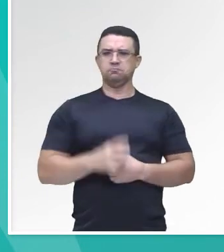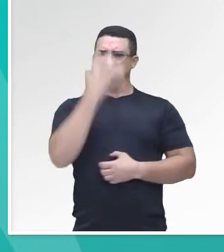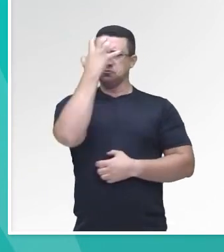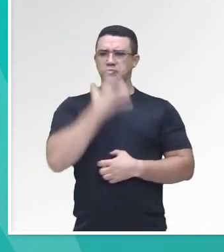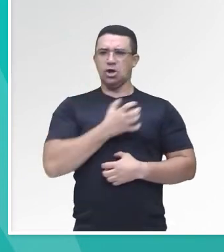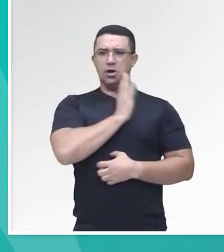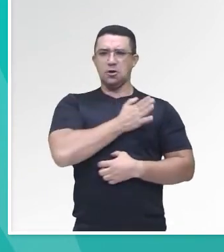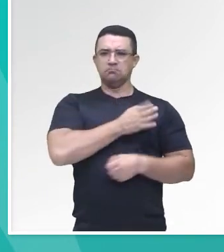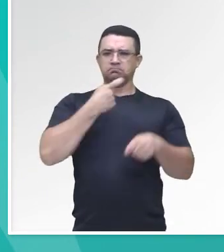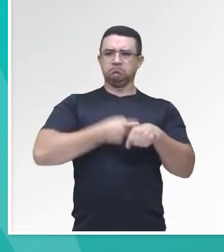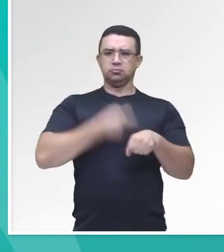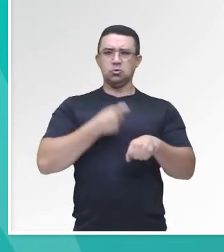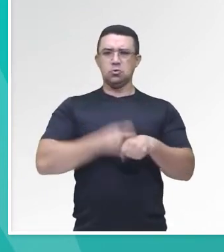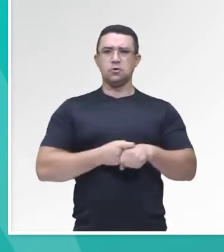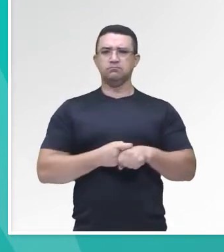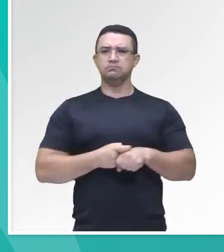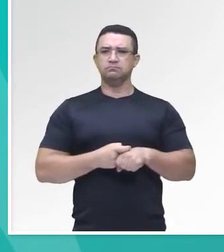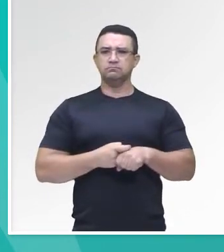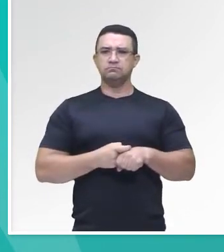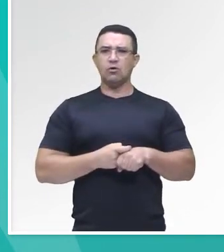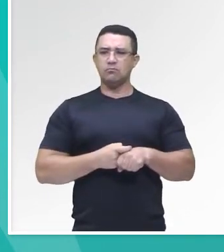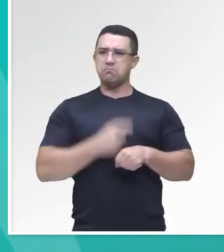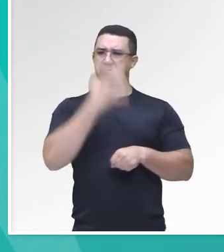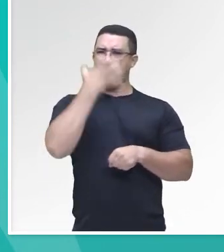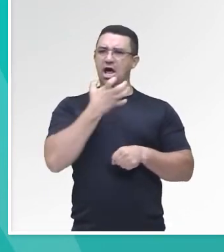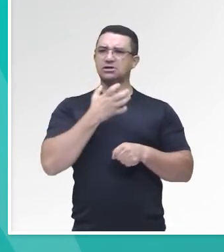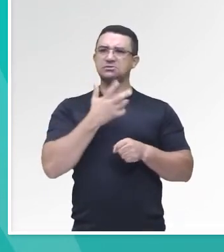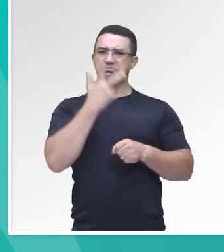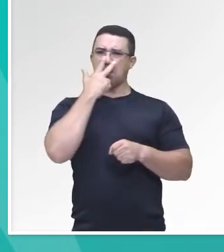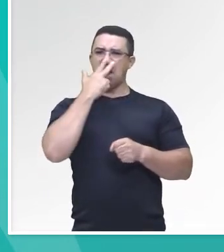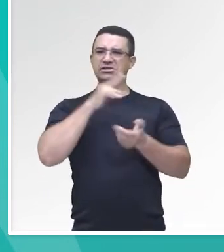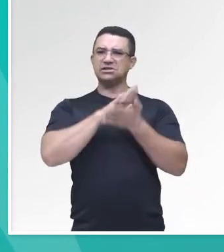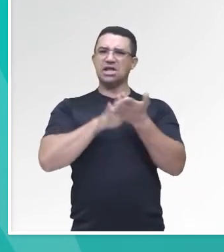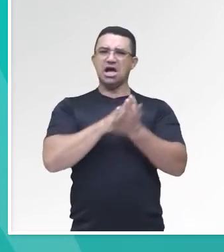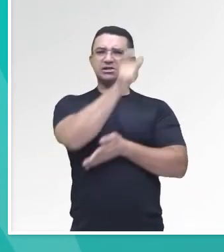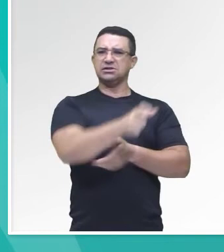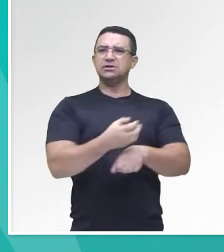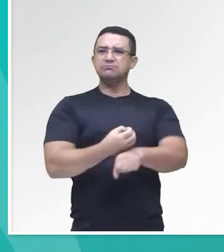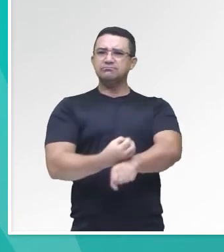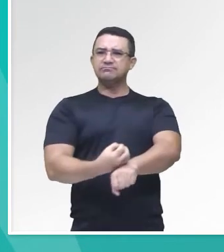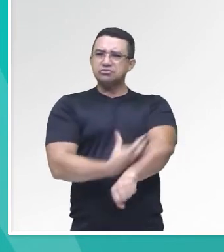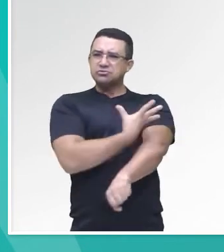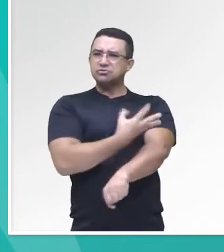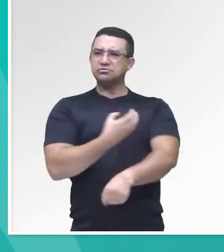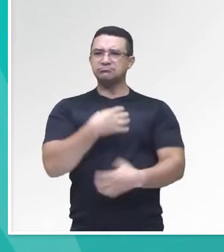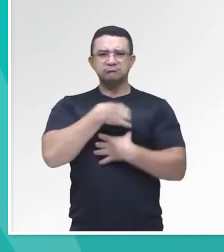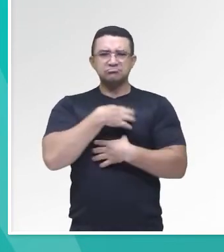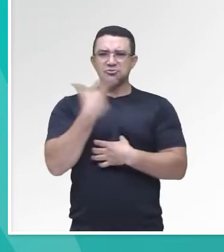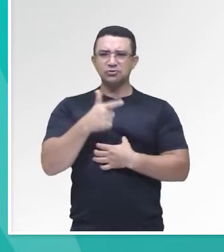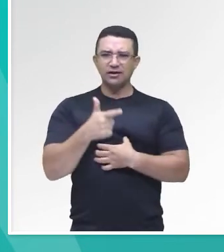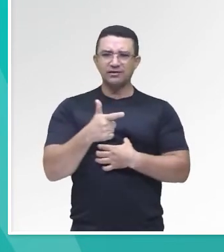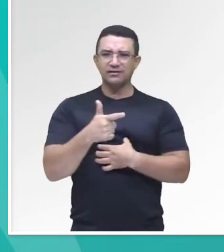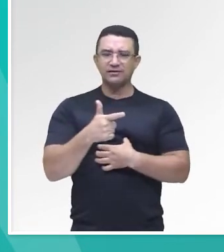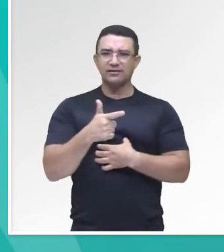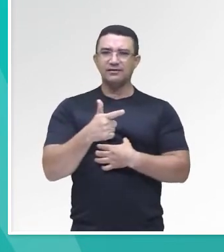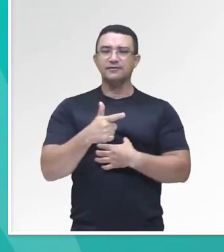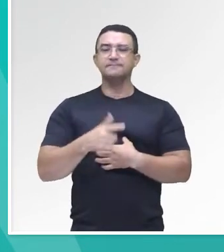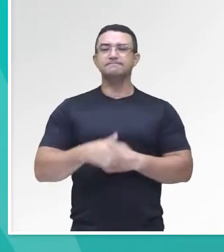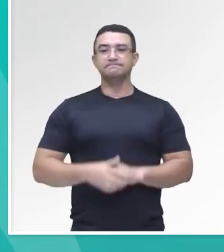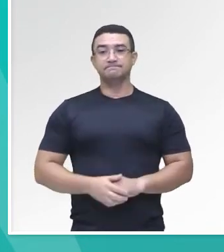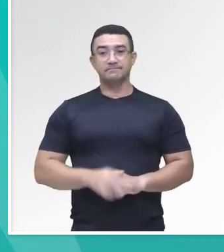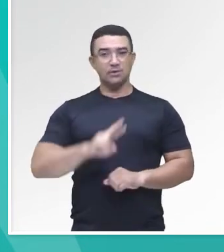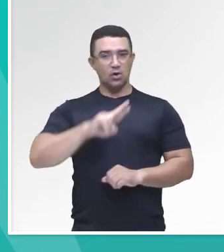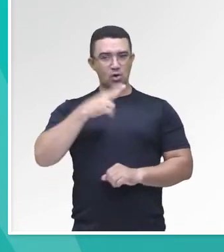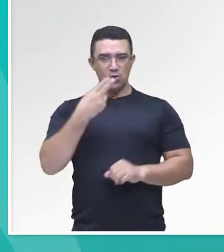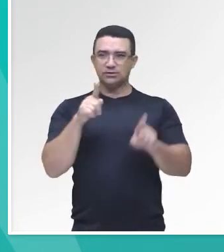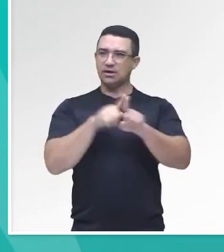está ali, tranquila, na dela. Parece que não foi nem com ela, né, que aconteceu. Então, ou então pode representar